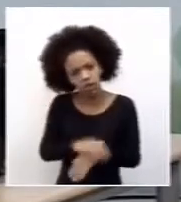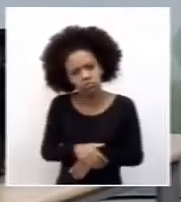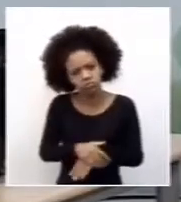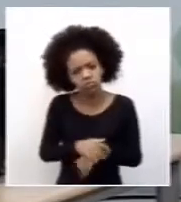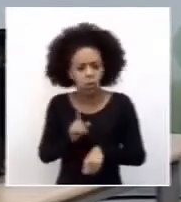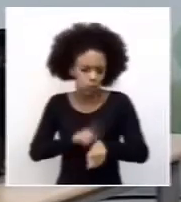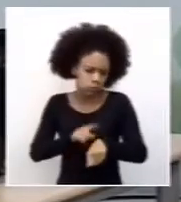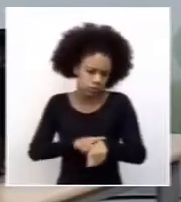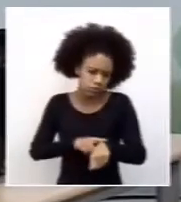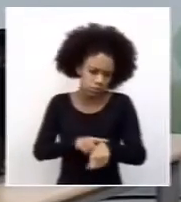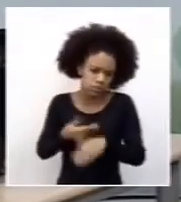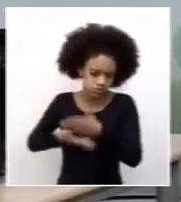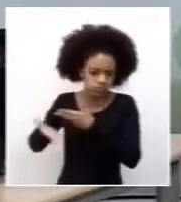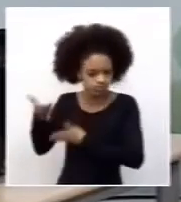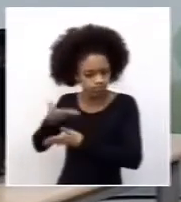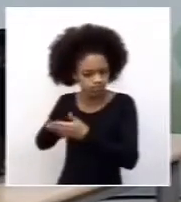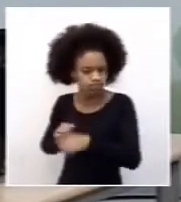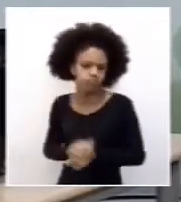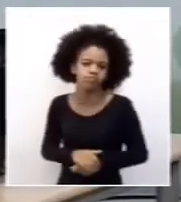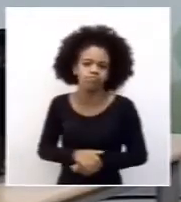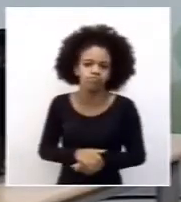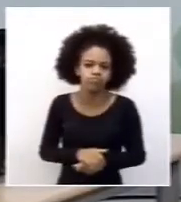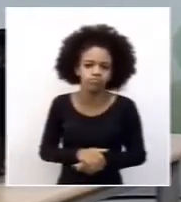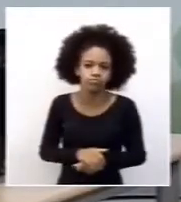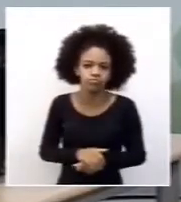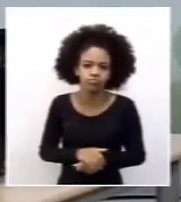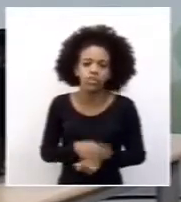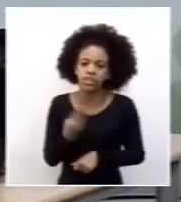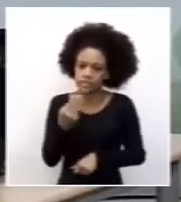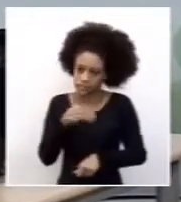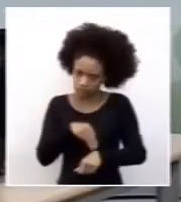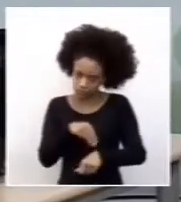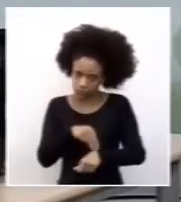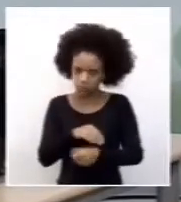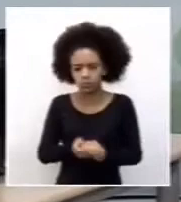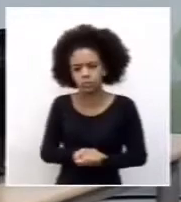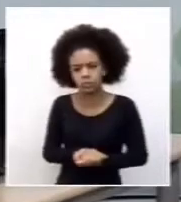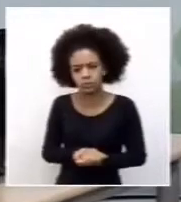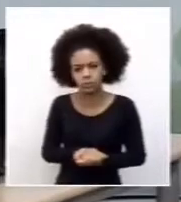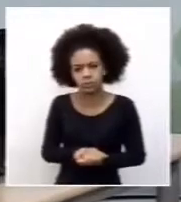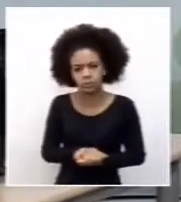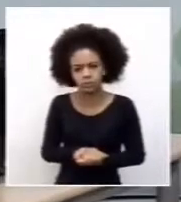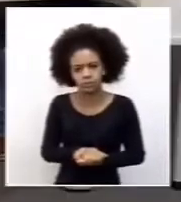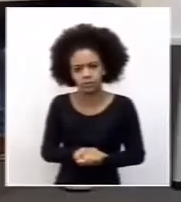um tempinho para as considerações no chat, por favor. Tempo na tela de 3 minutos.